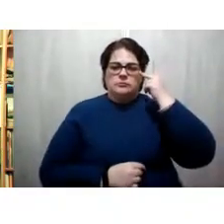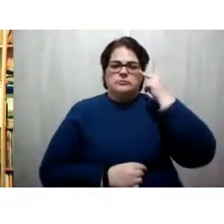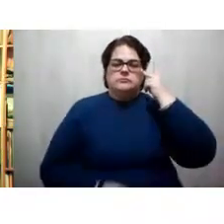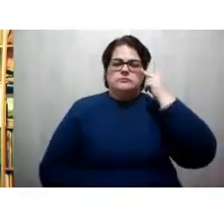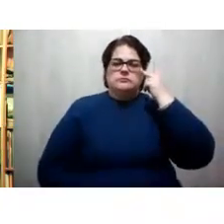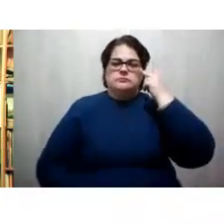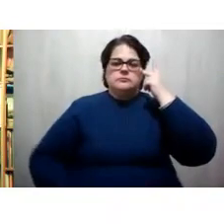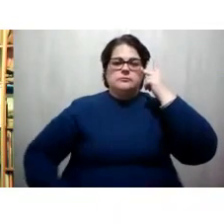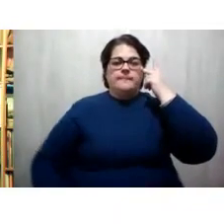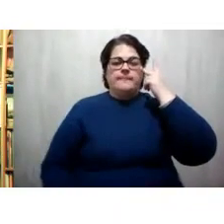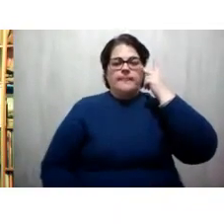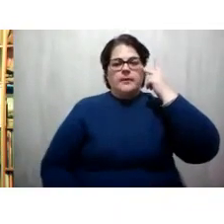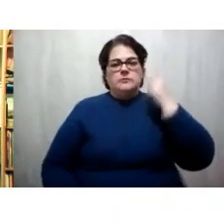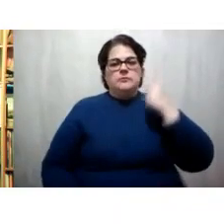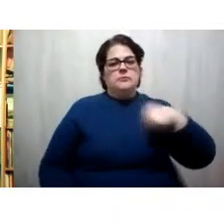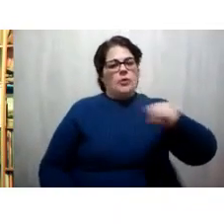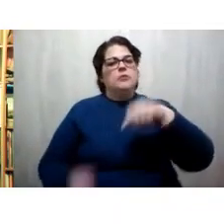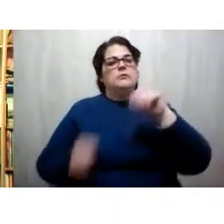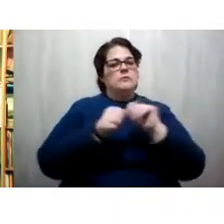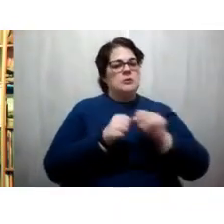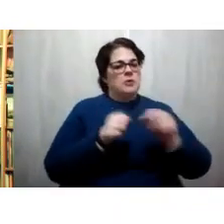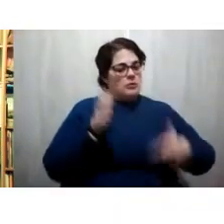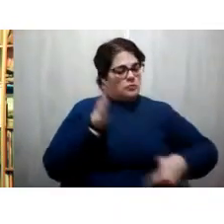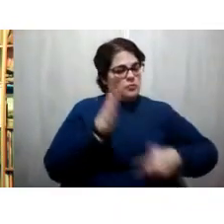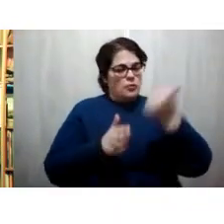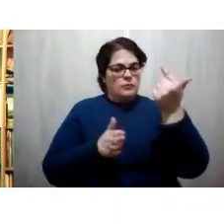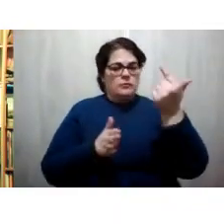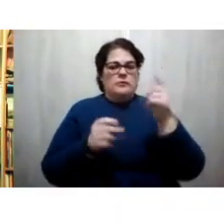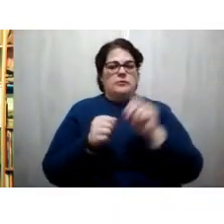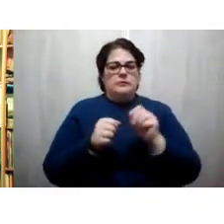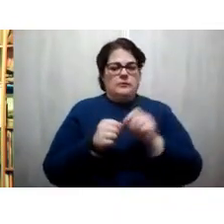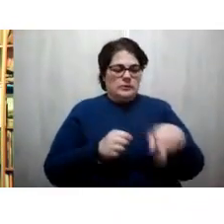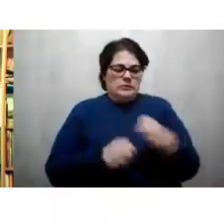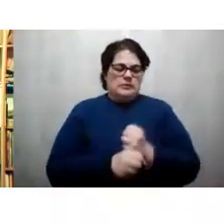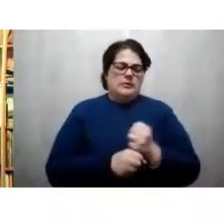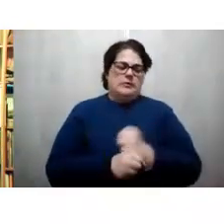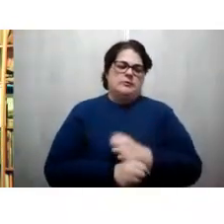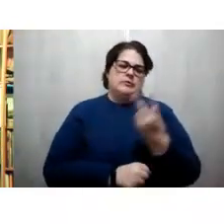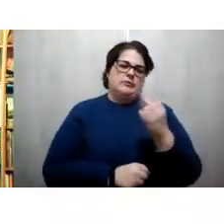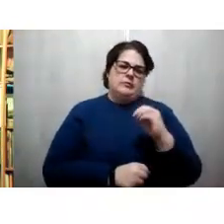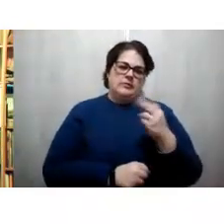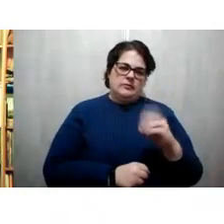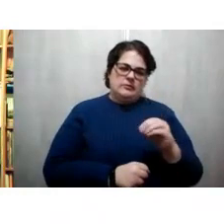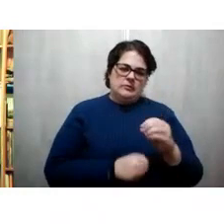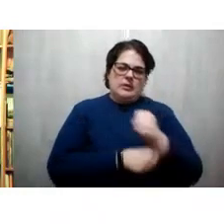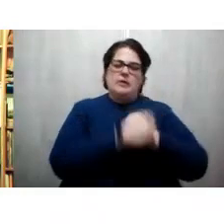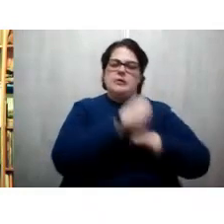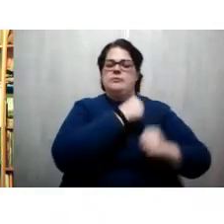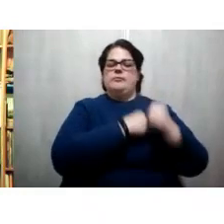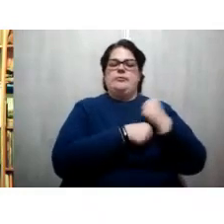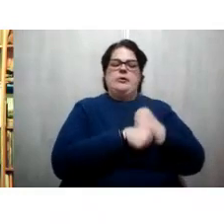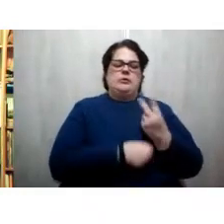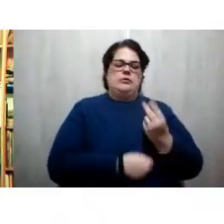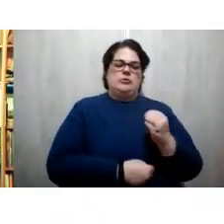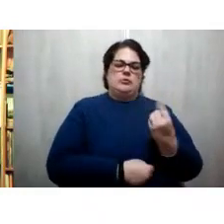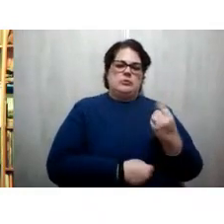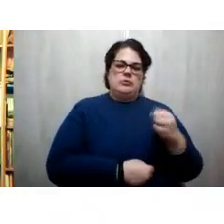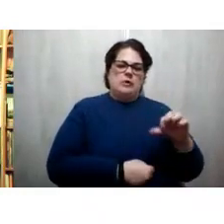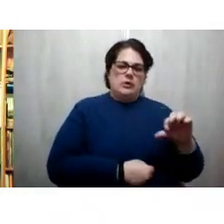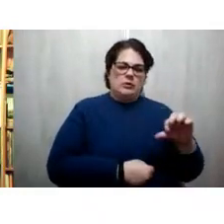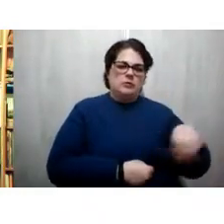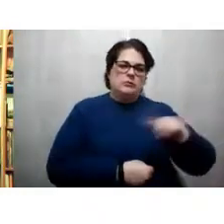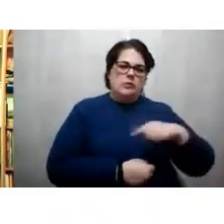fizemos pela segunda vez esse ano de 2020. Em 2019, nós estreamos no Carnaval